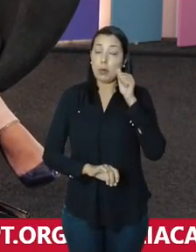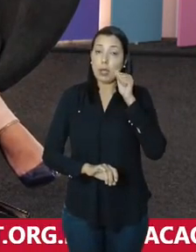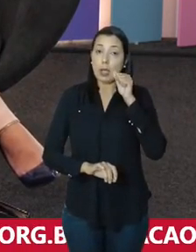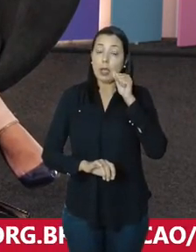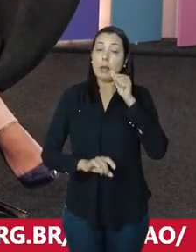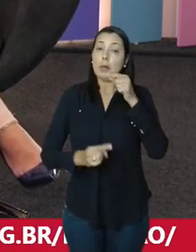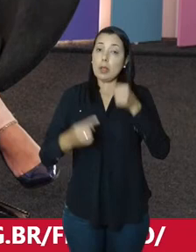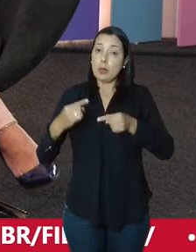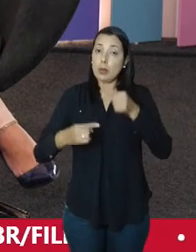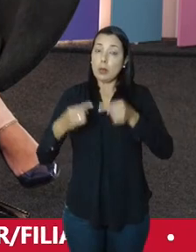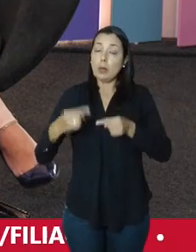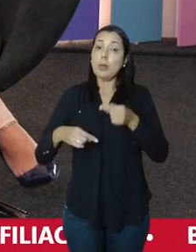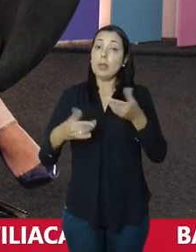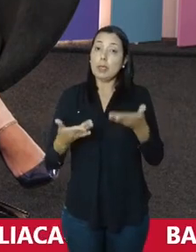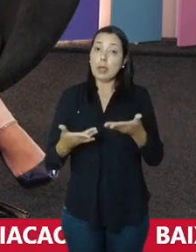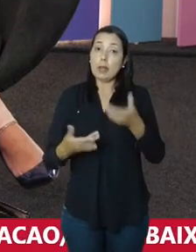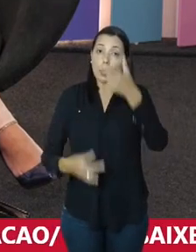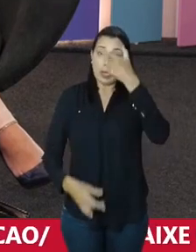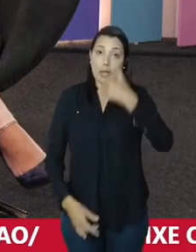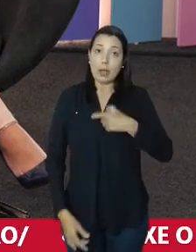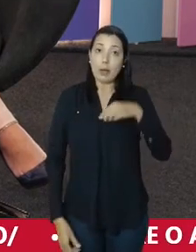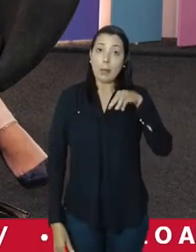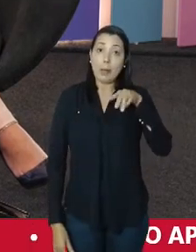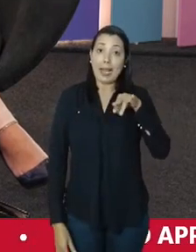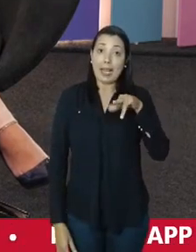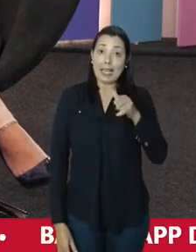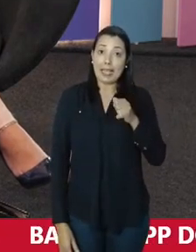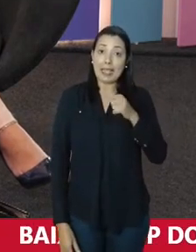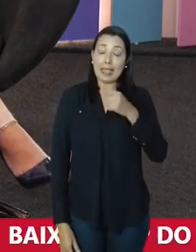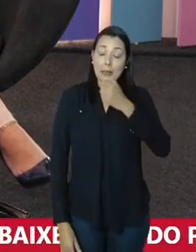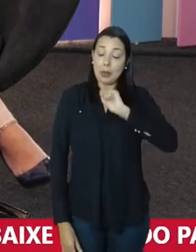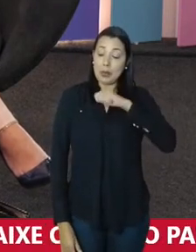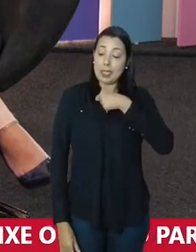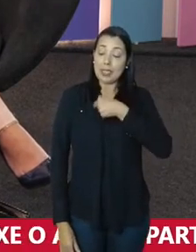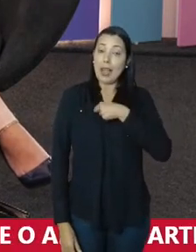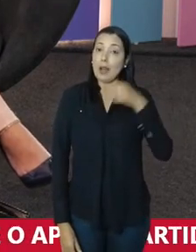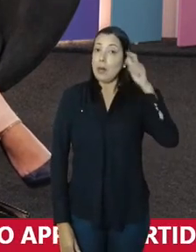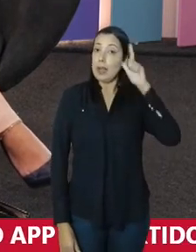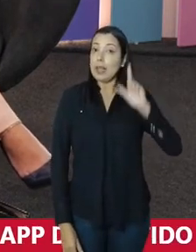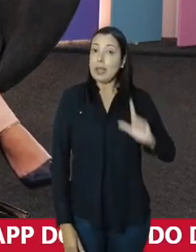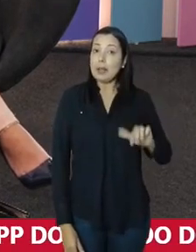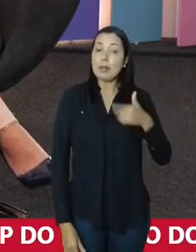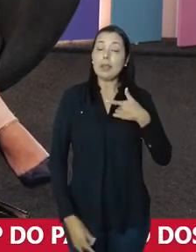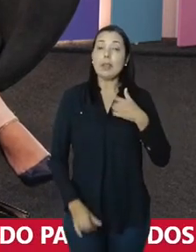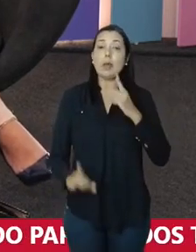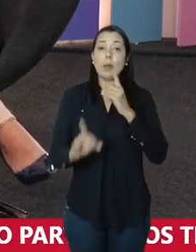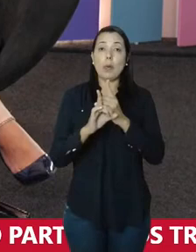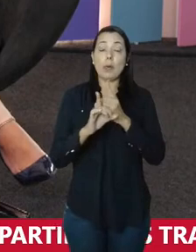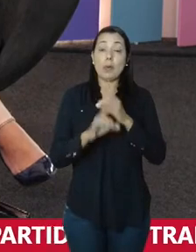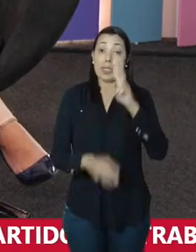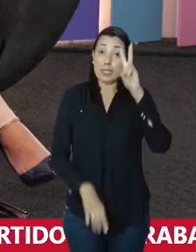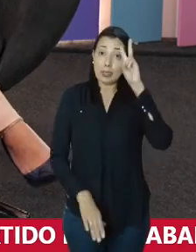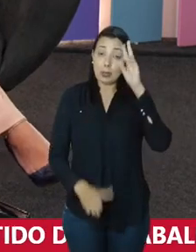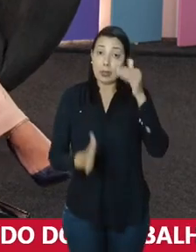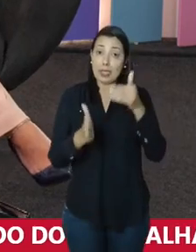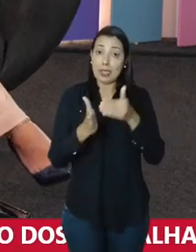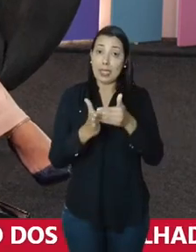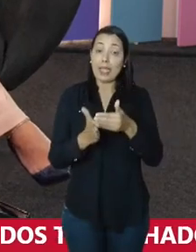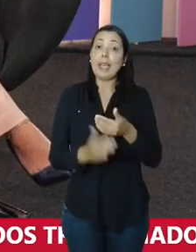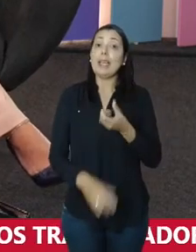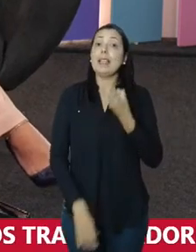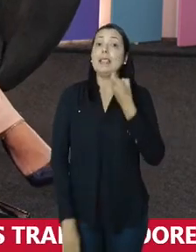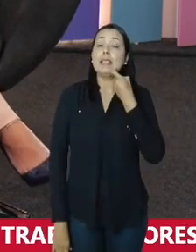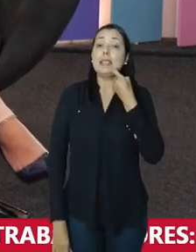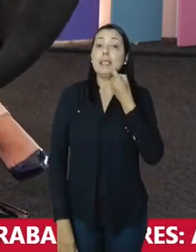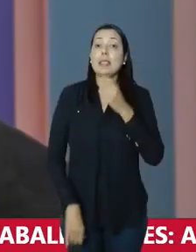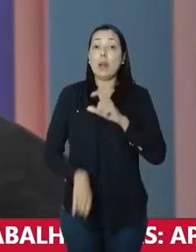a disputa política. Eu sou a Mariana Jacob, esse é meu sinal em Libras e a gente tem encontro marcado de segunda a sexta, sempre às 4